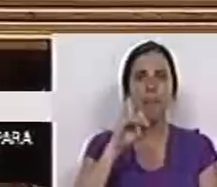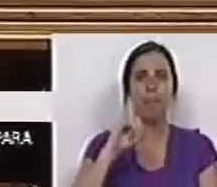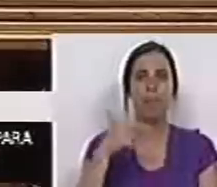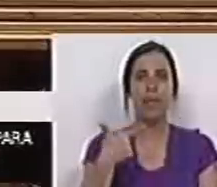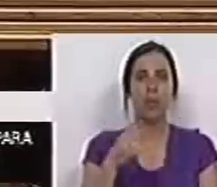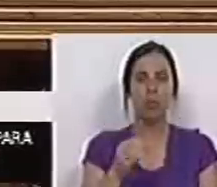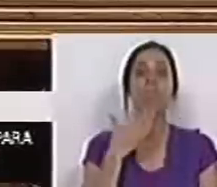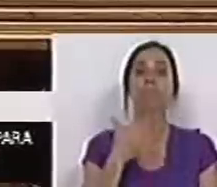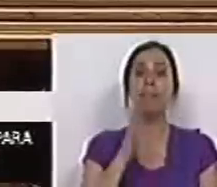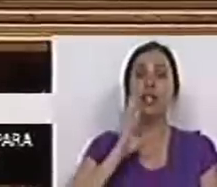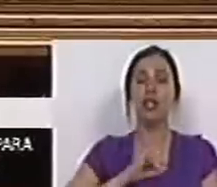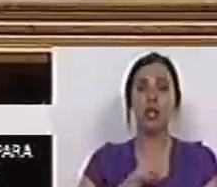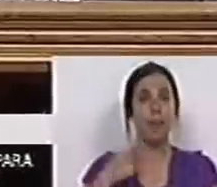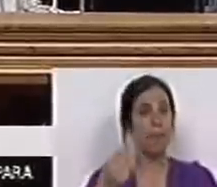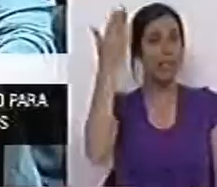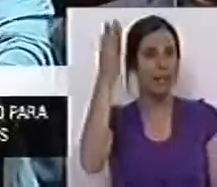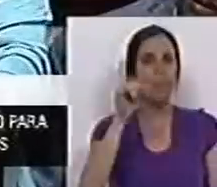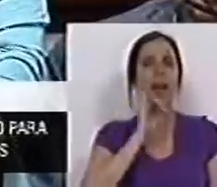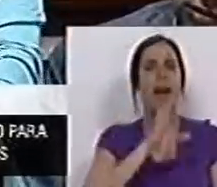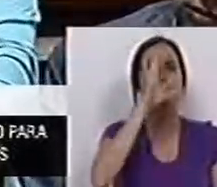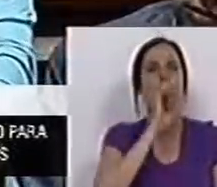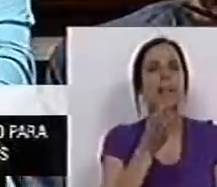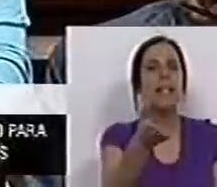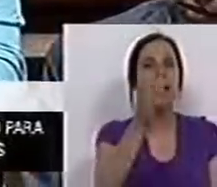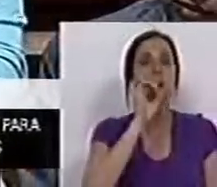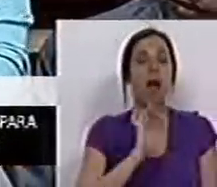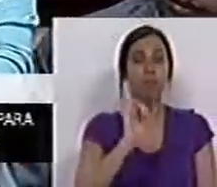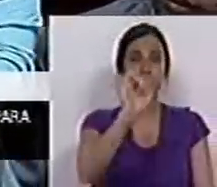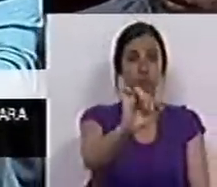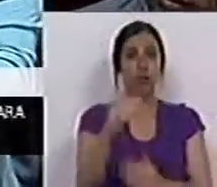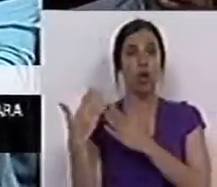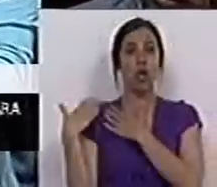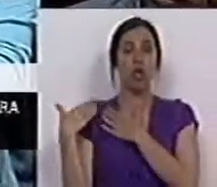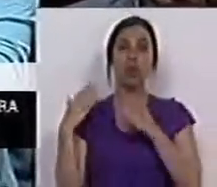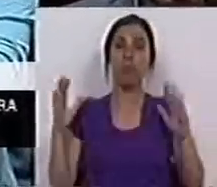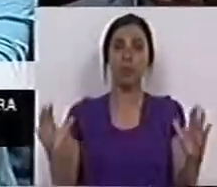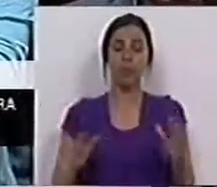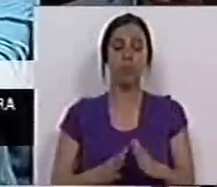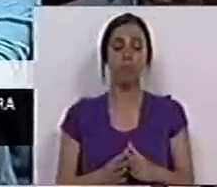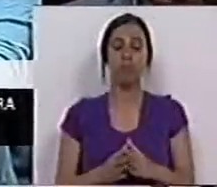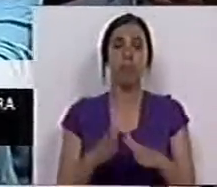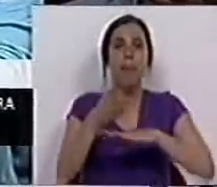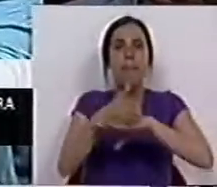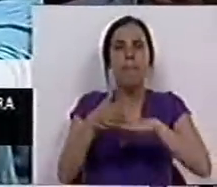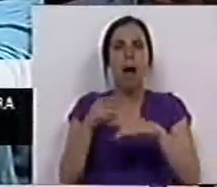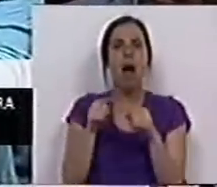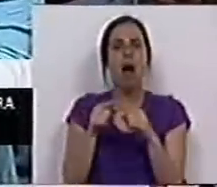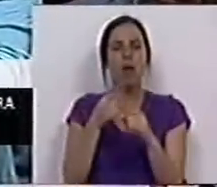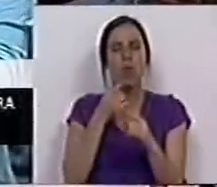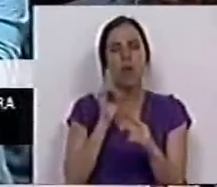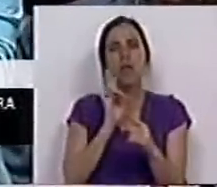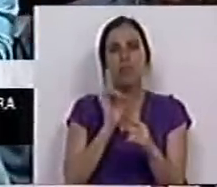Muito obrigada, Sra. Presidente. Sra. Ministra, é sua responsabilidade uma parte